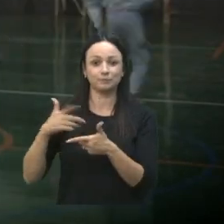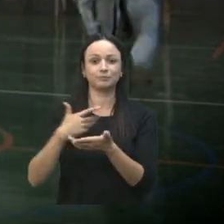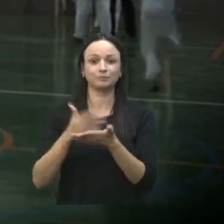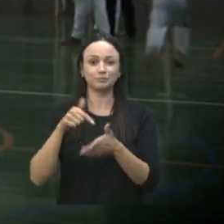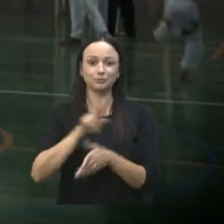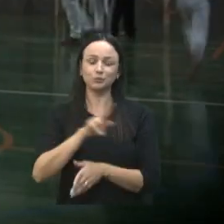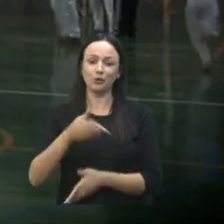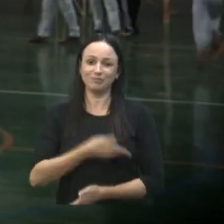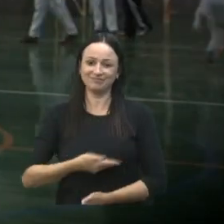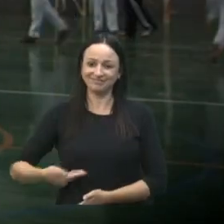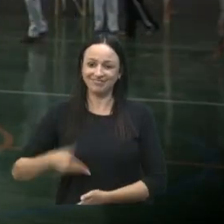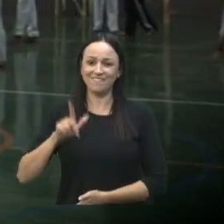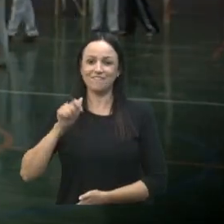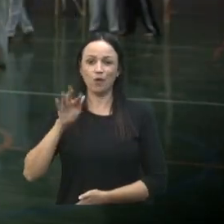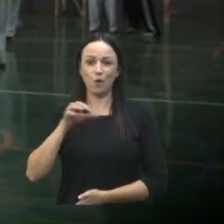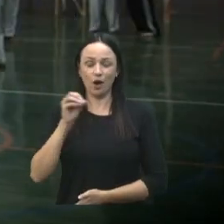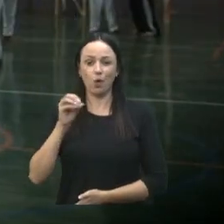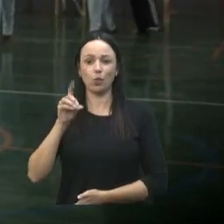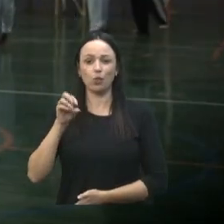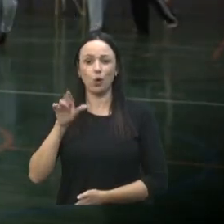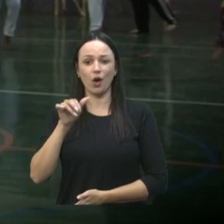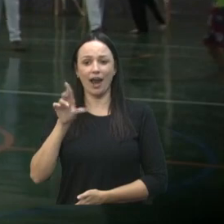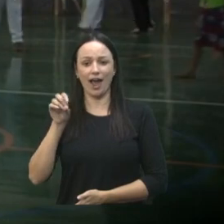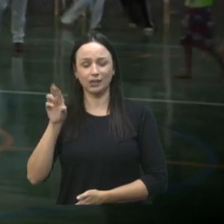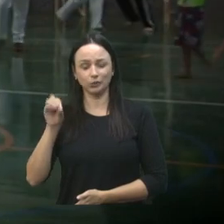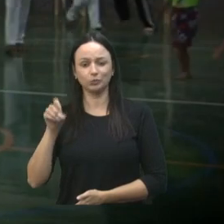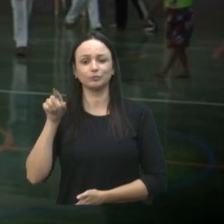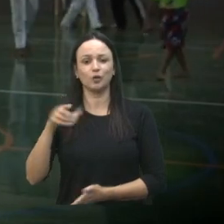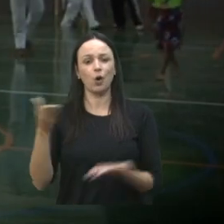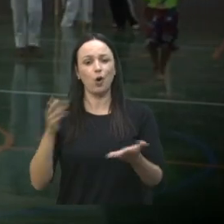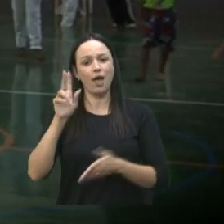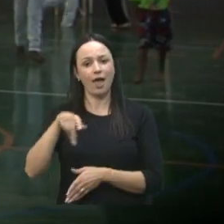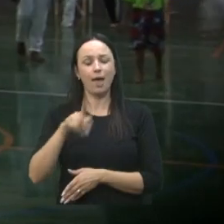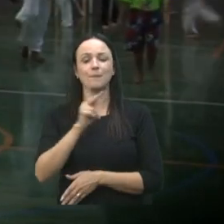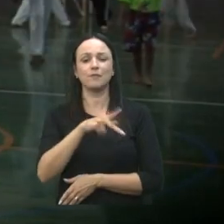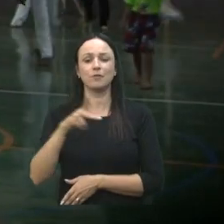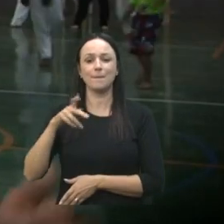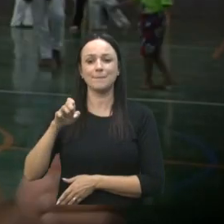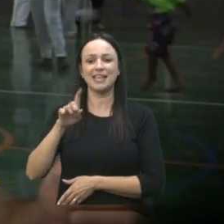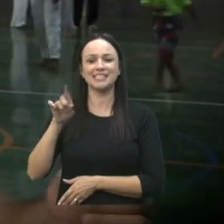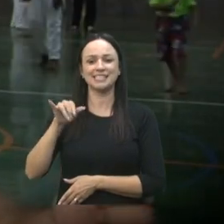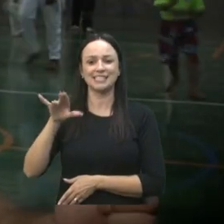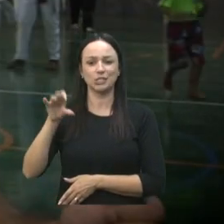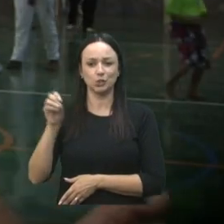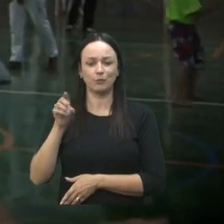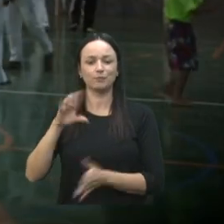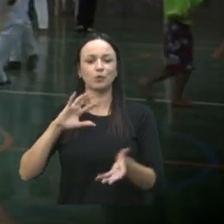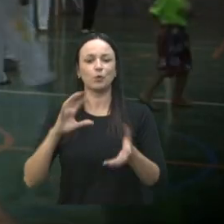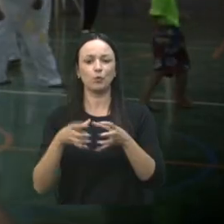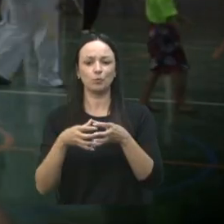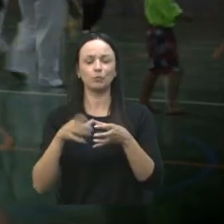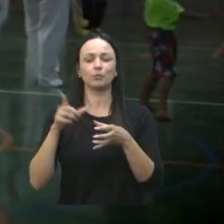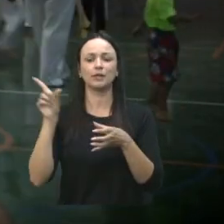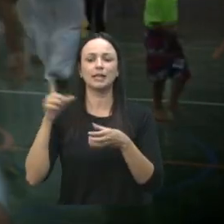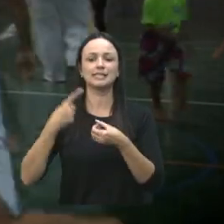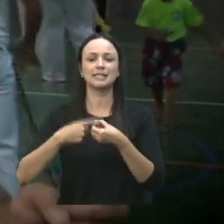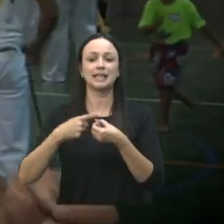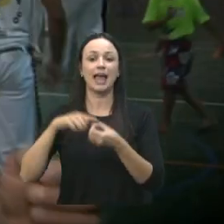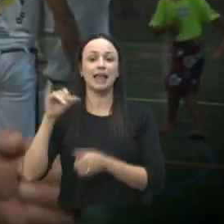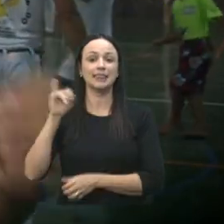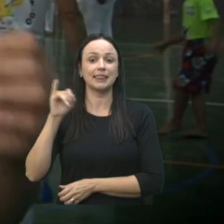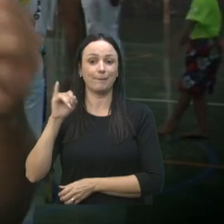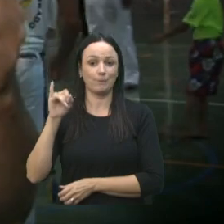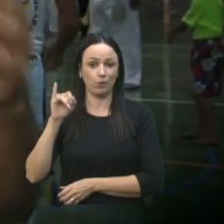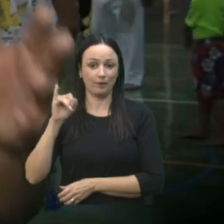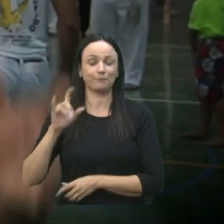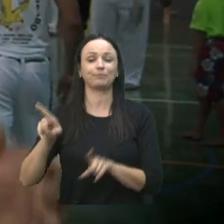Falcão Dourado, que é essa aqui, que hoje é mestre Pezinho, né? E nesse grupo eu montei na cidade de Itapuí, tá?